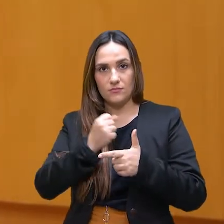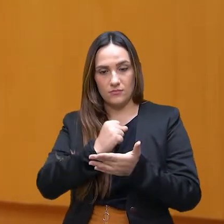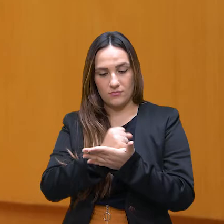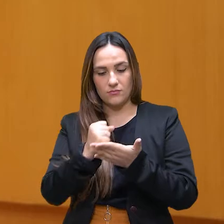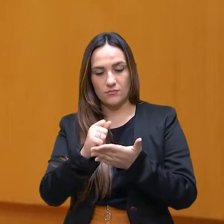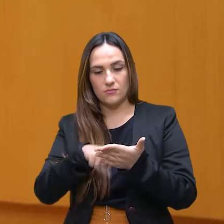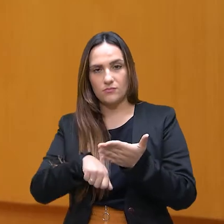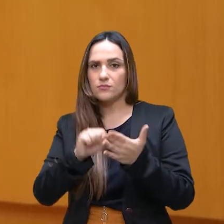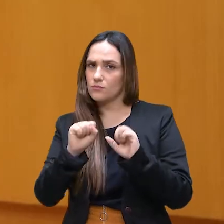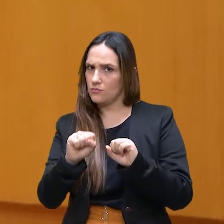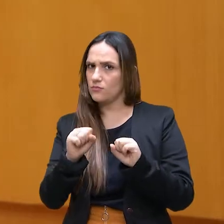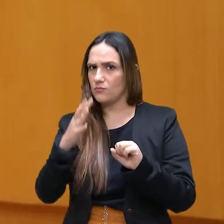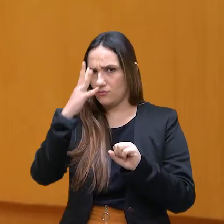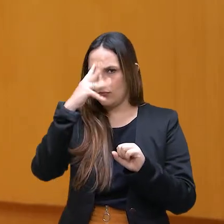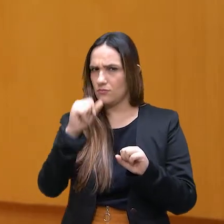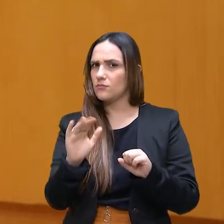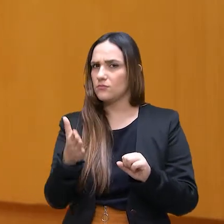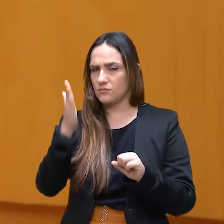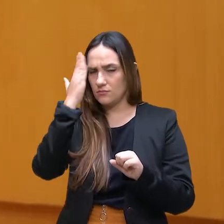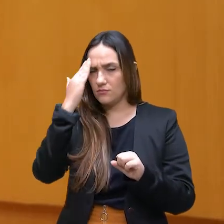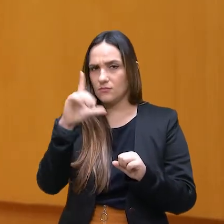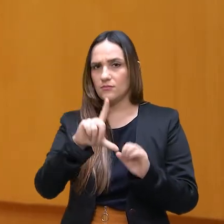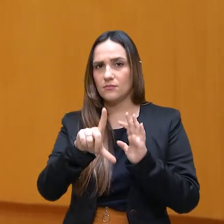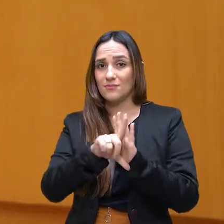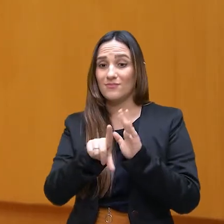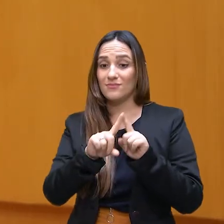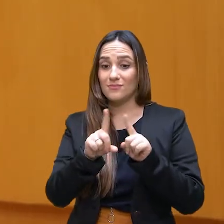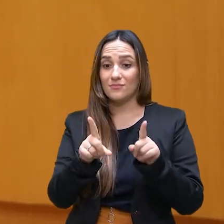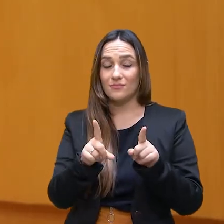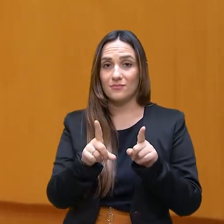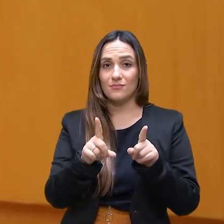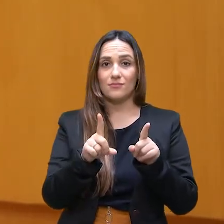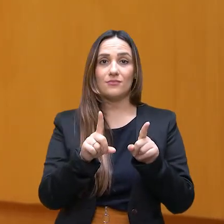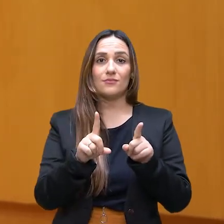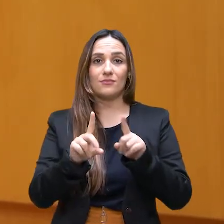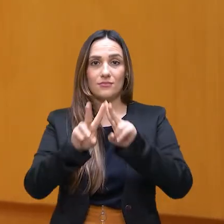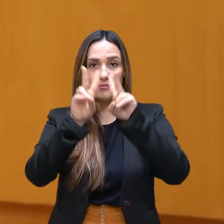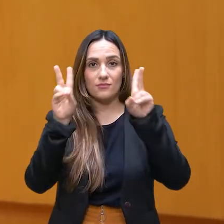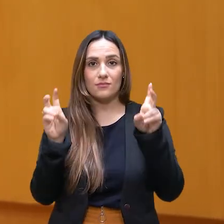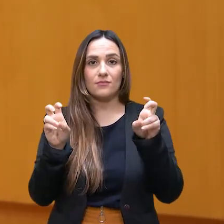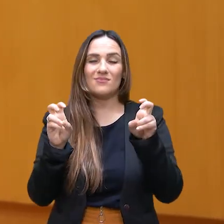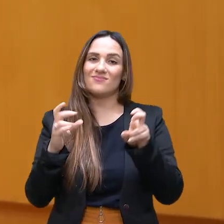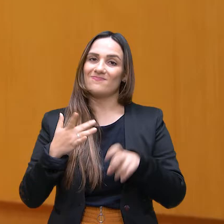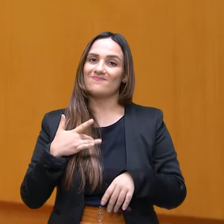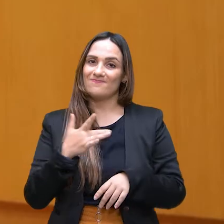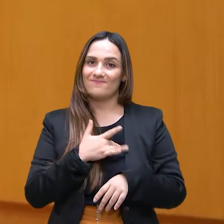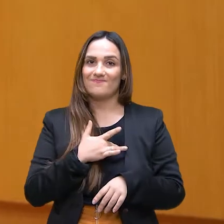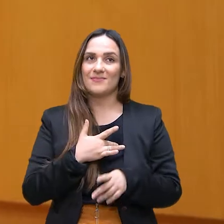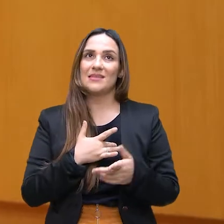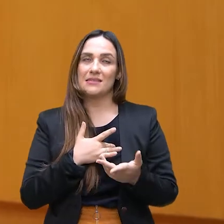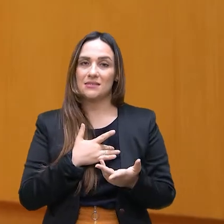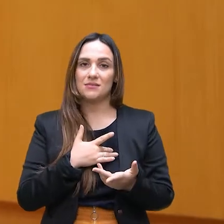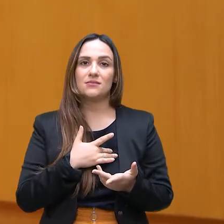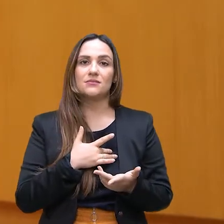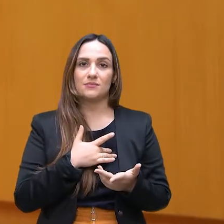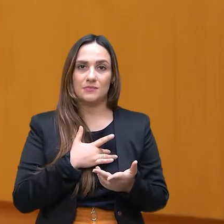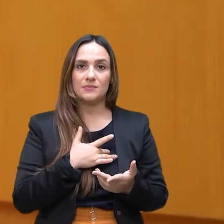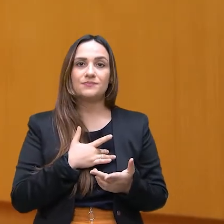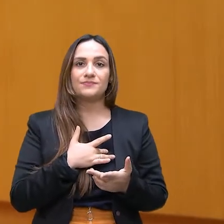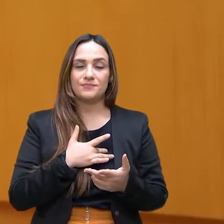e pode bem decidir com relação a isso. Na parte da saúde, então,